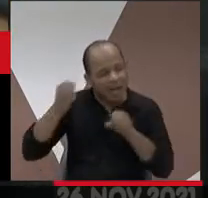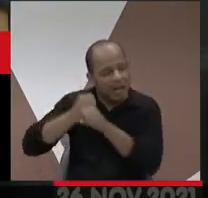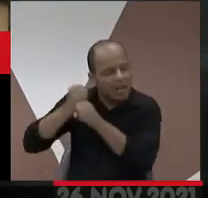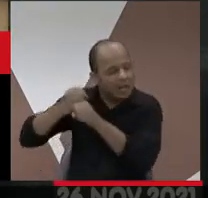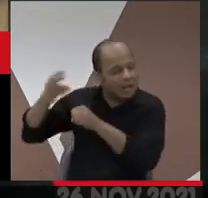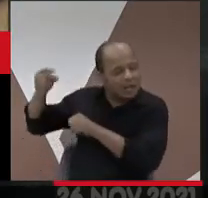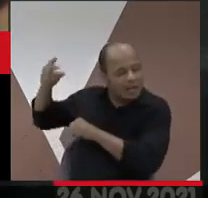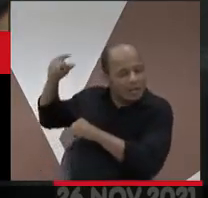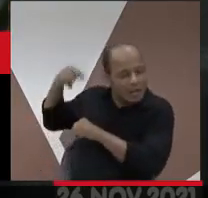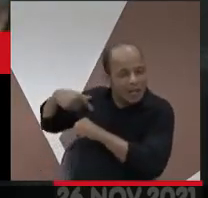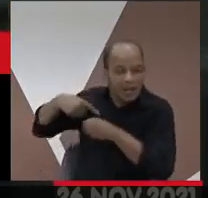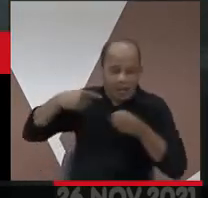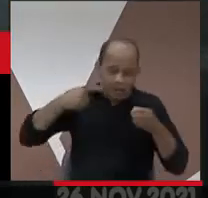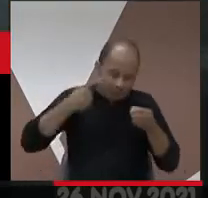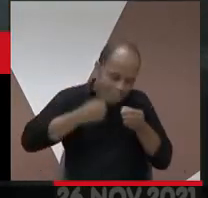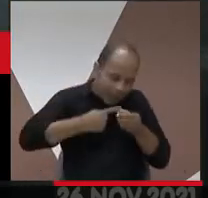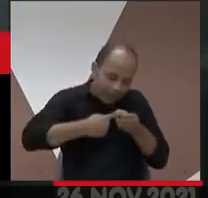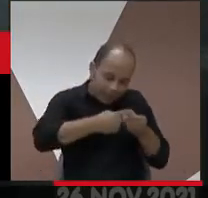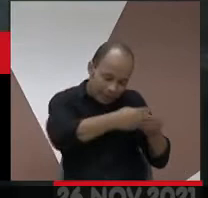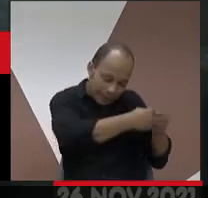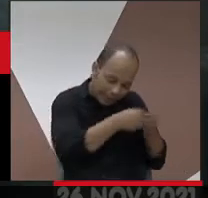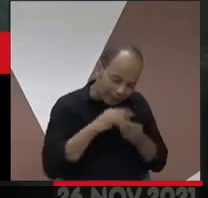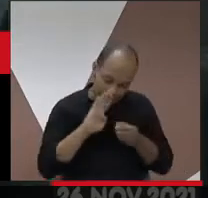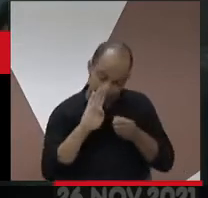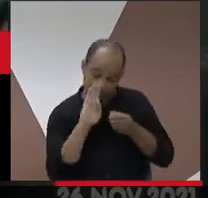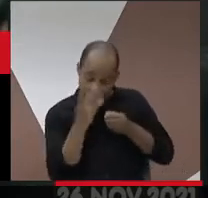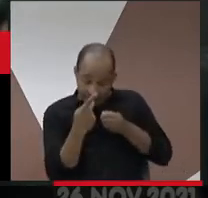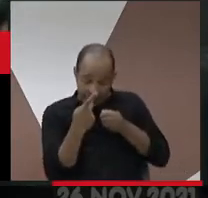região metropolitana de Belo Horizonte.